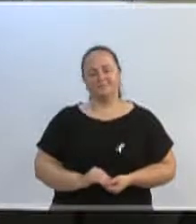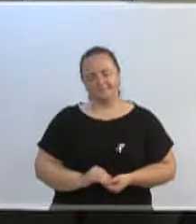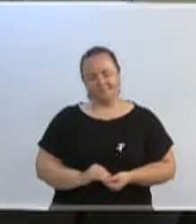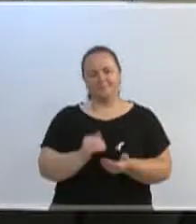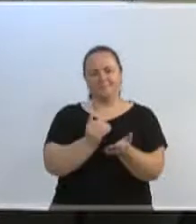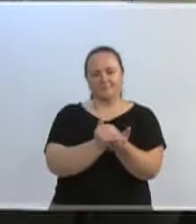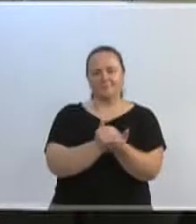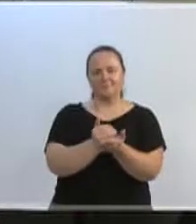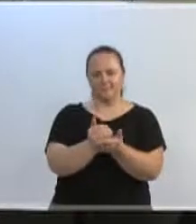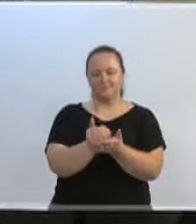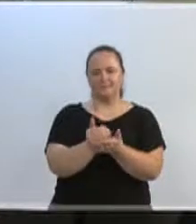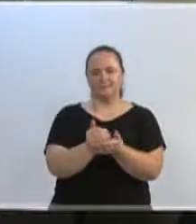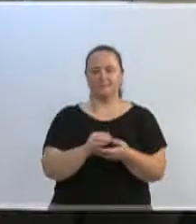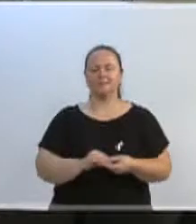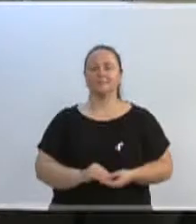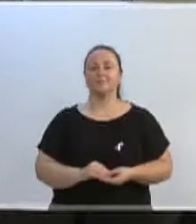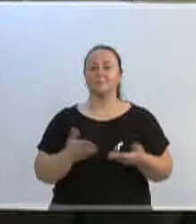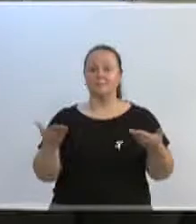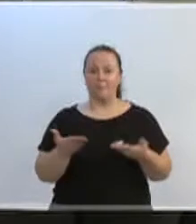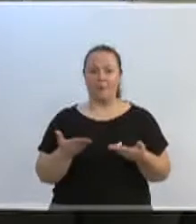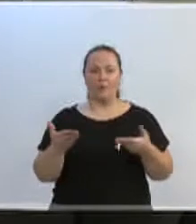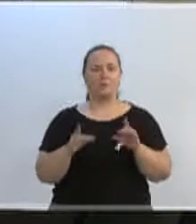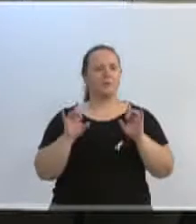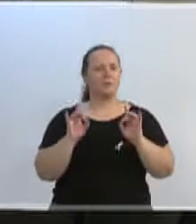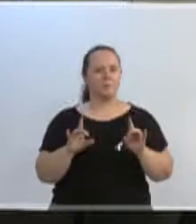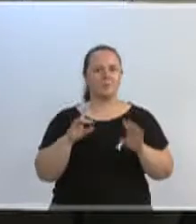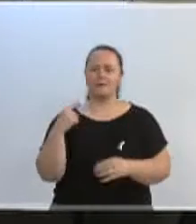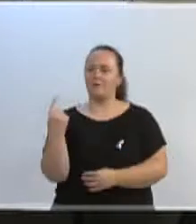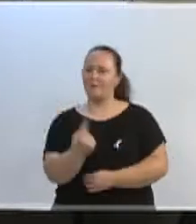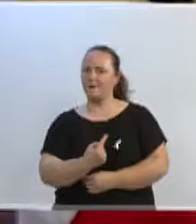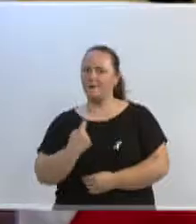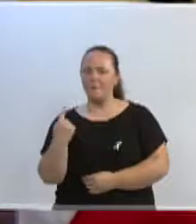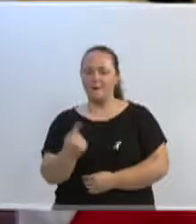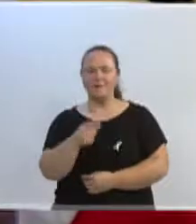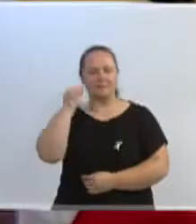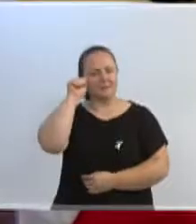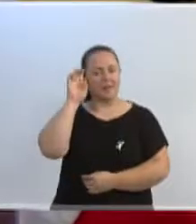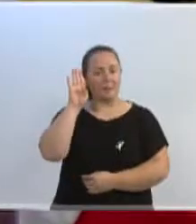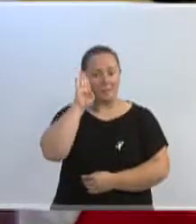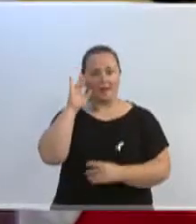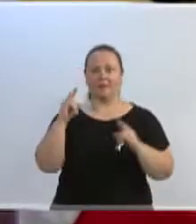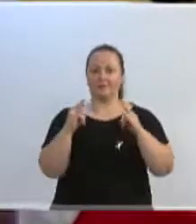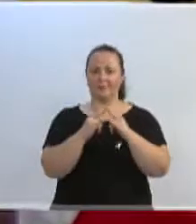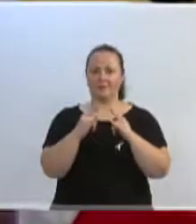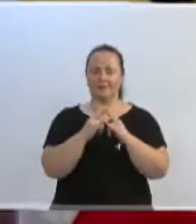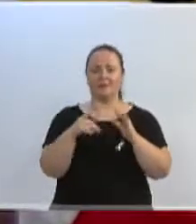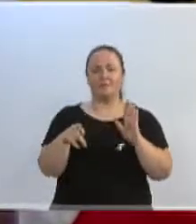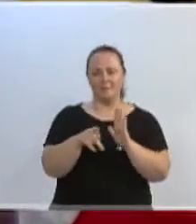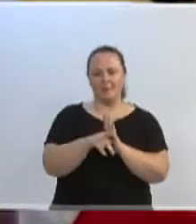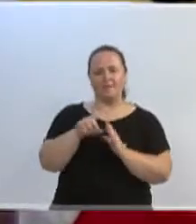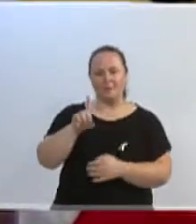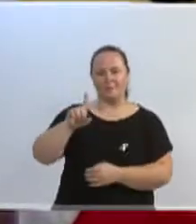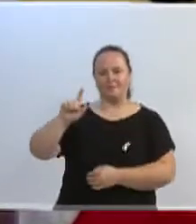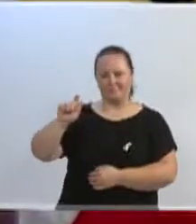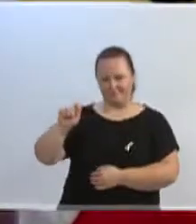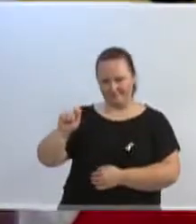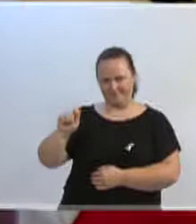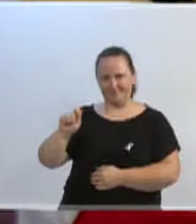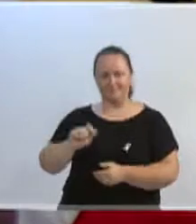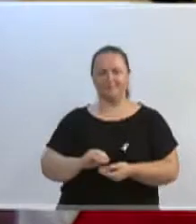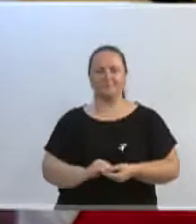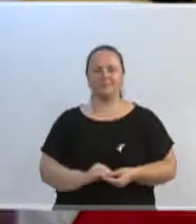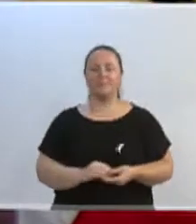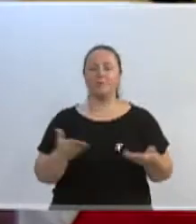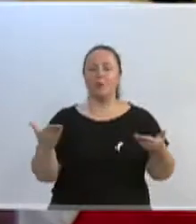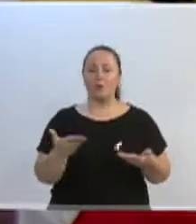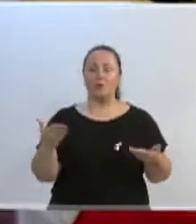Primeiramente, hoje é um dia especial para nós da ABADA, enquanto instituição dos deficientes auditivos. Hoje é o